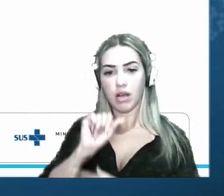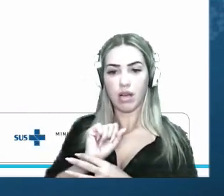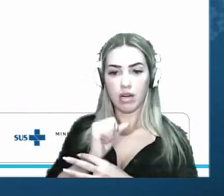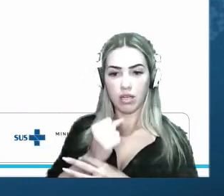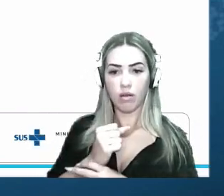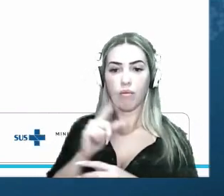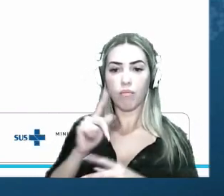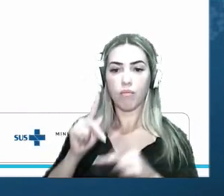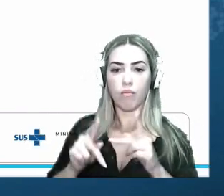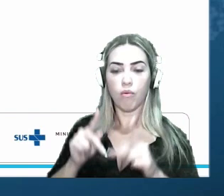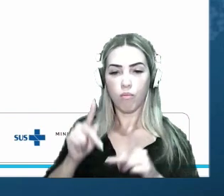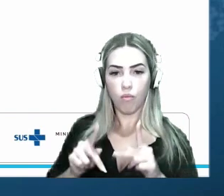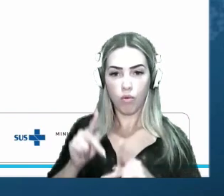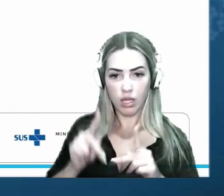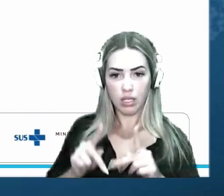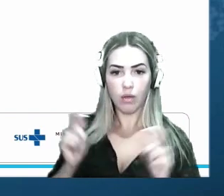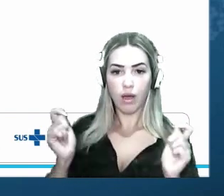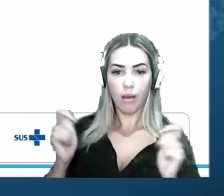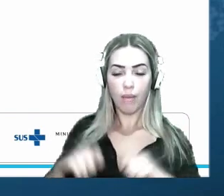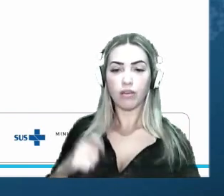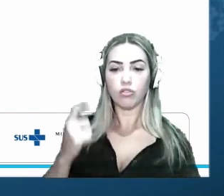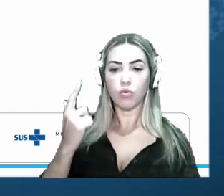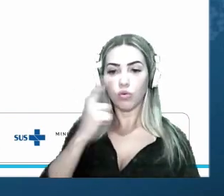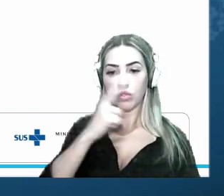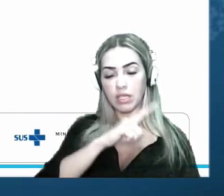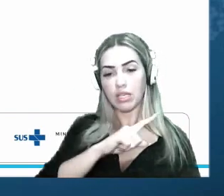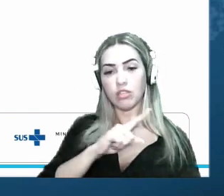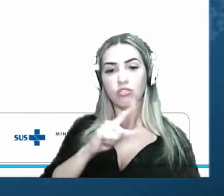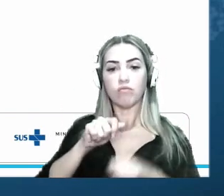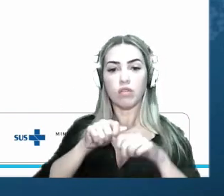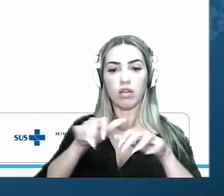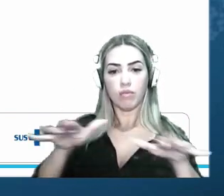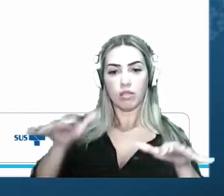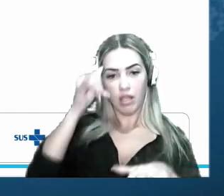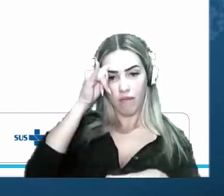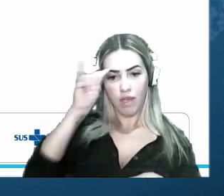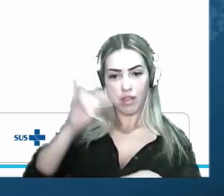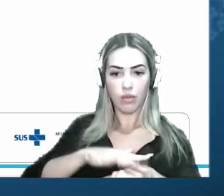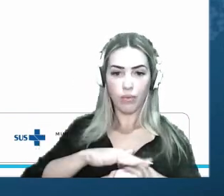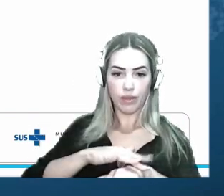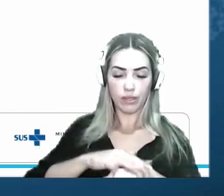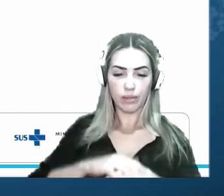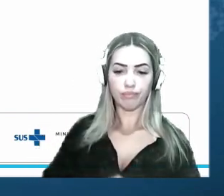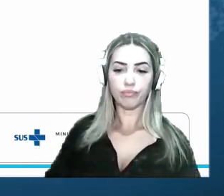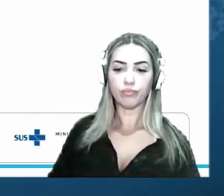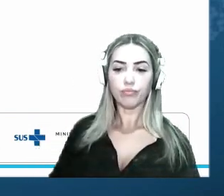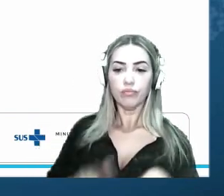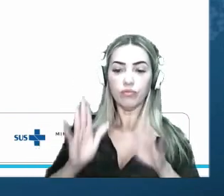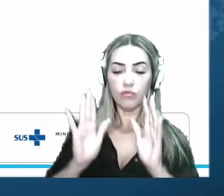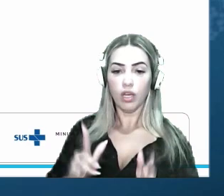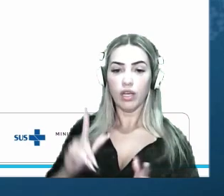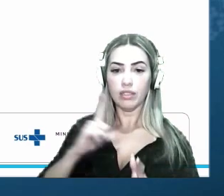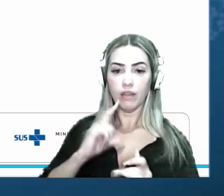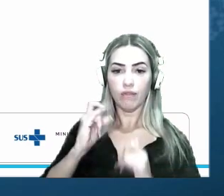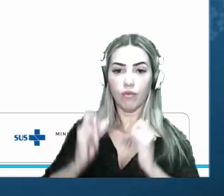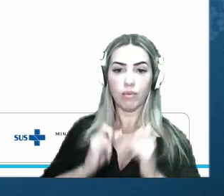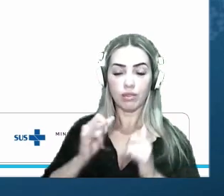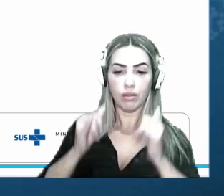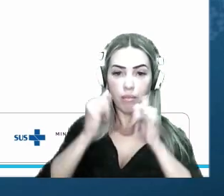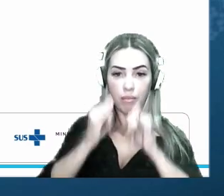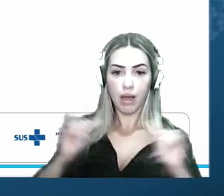população capaz ou incapaz de transmitir arboviroses. A gente já tem dados de impacto na redução de